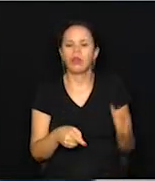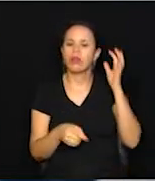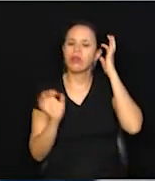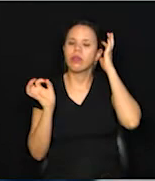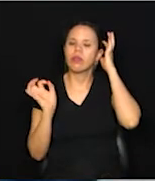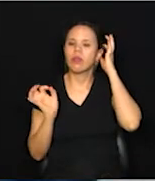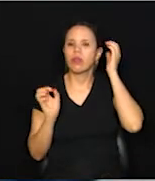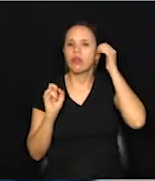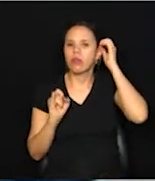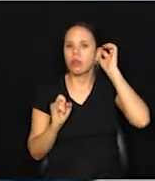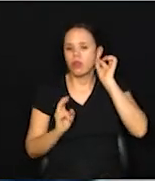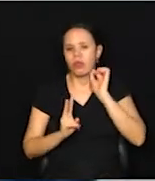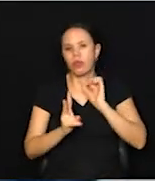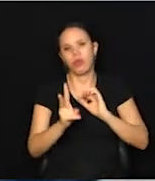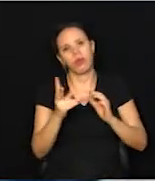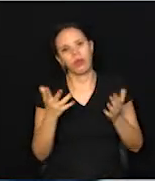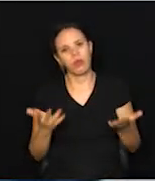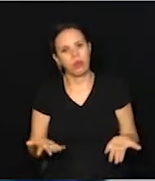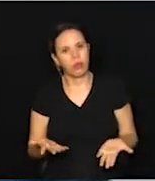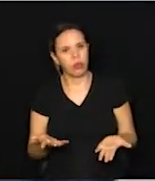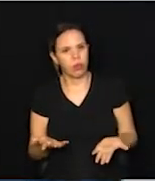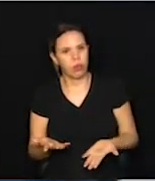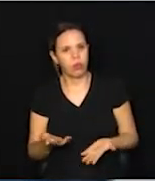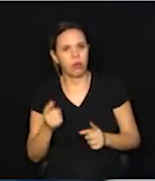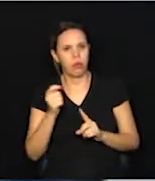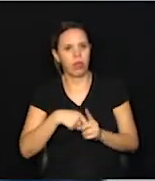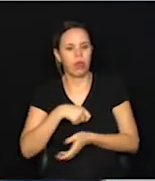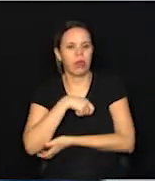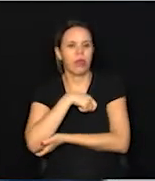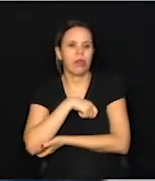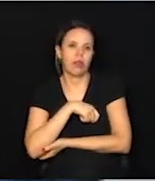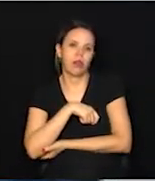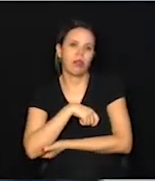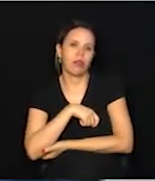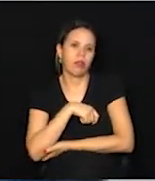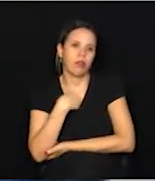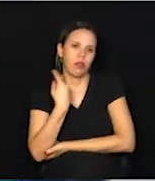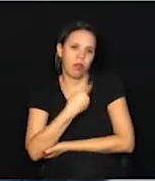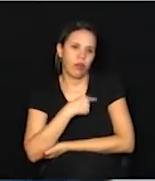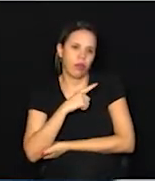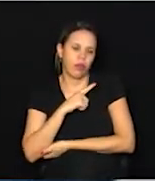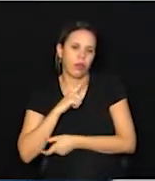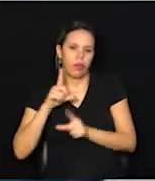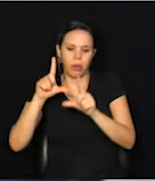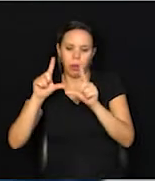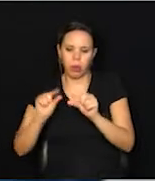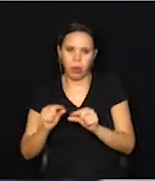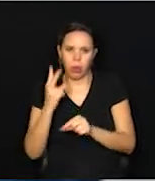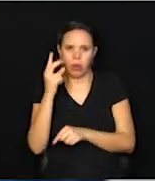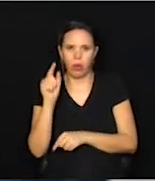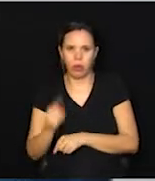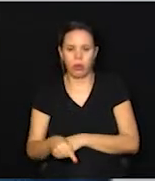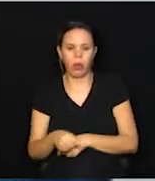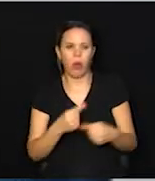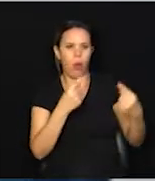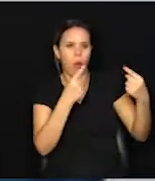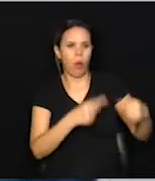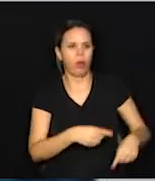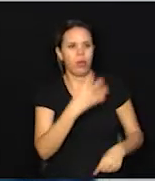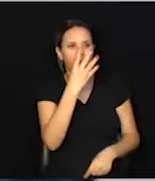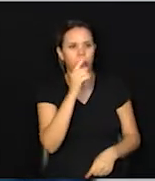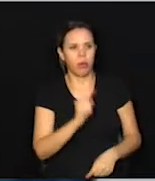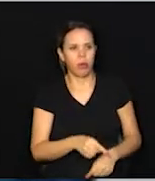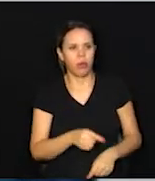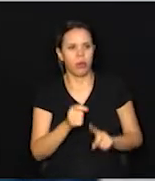certeza, se isso continuar dessa maneira, esse restante de mês, provavelmente nós vamos ter abaixo de 2 mil contra quase 4 mil do mês